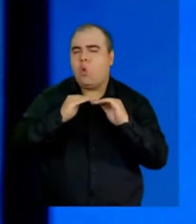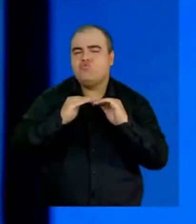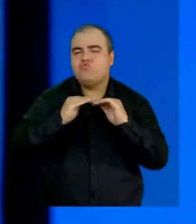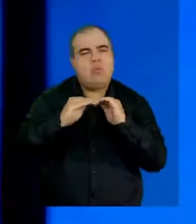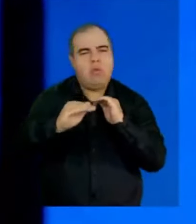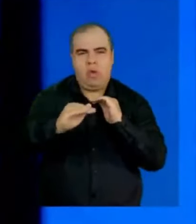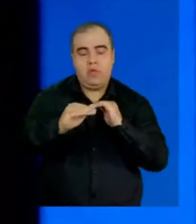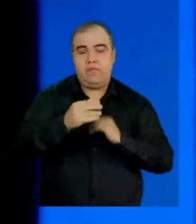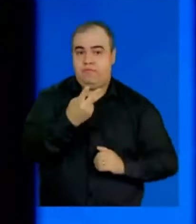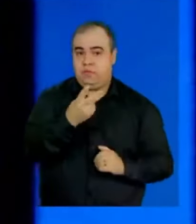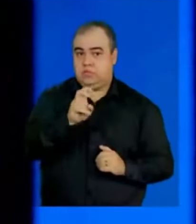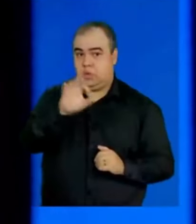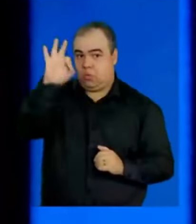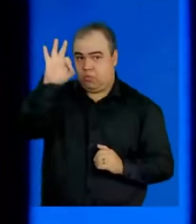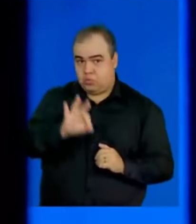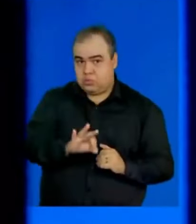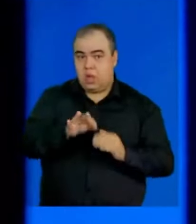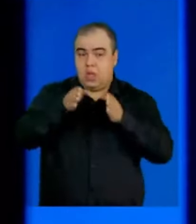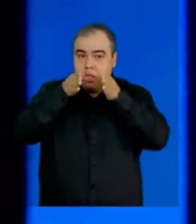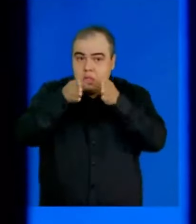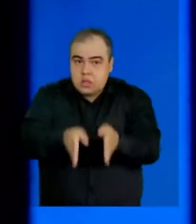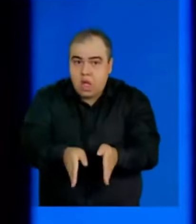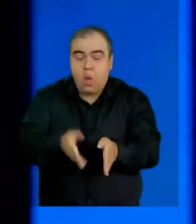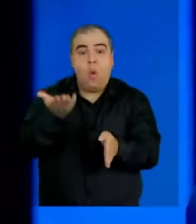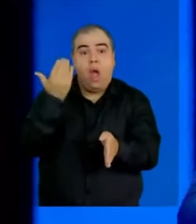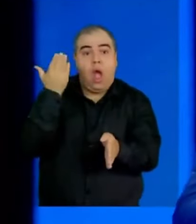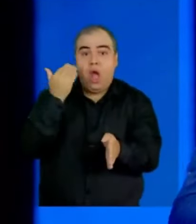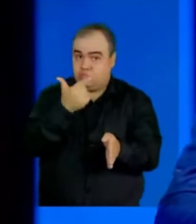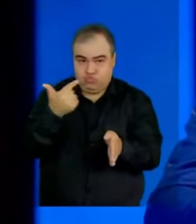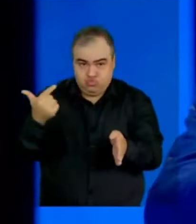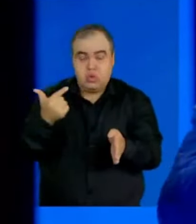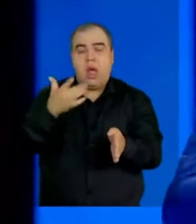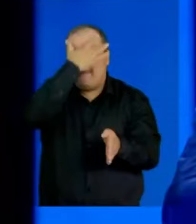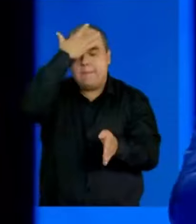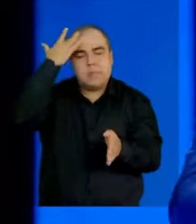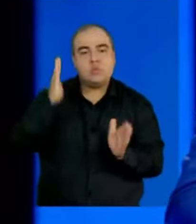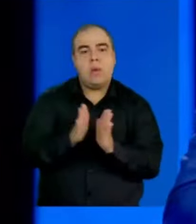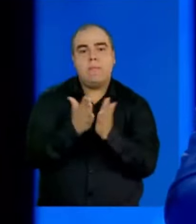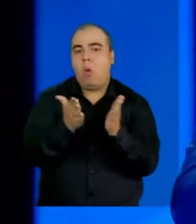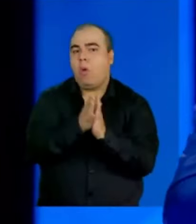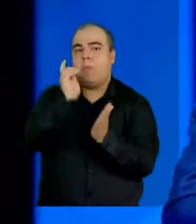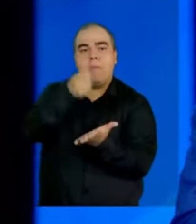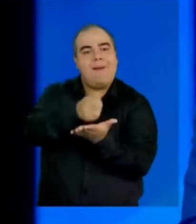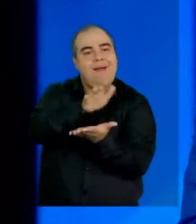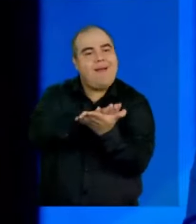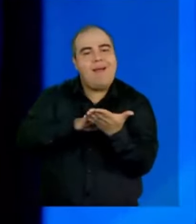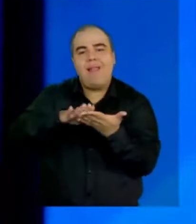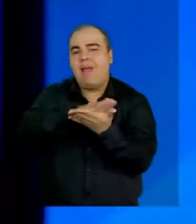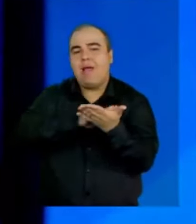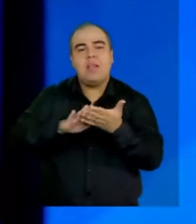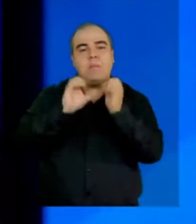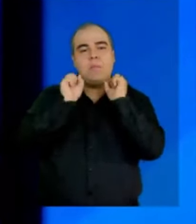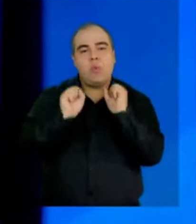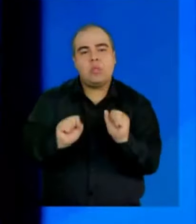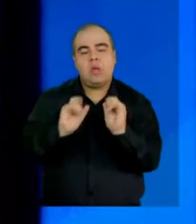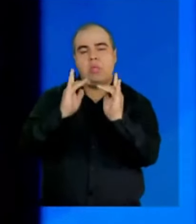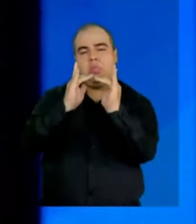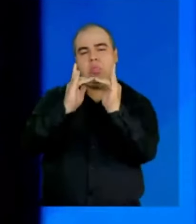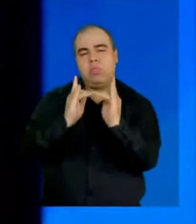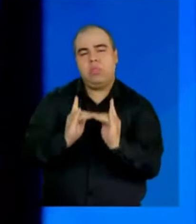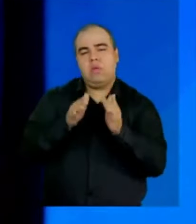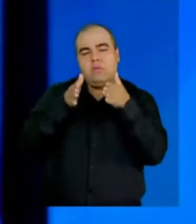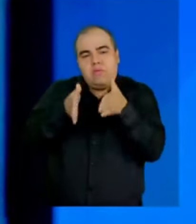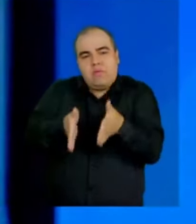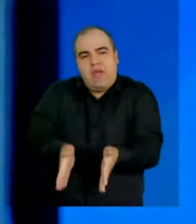25% de desconto no enterro social que não tinha e de que as pessoas pobres não pagam nada para poder fazer o enterro e o